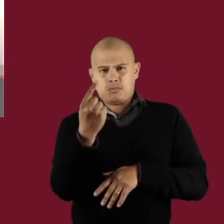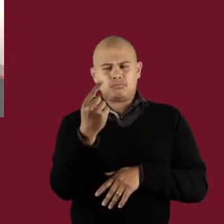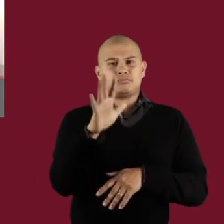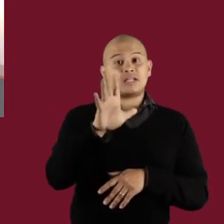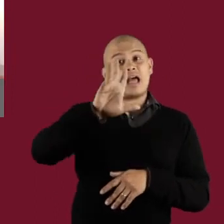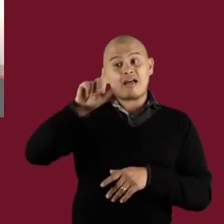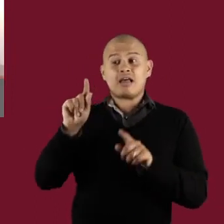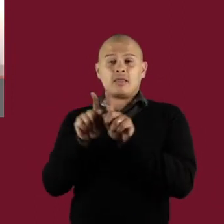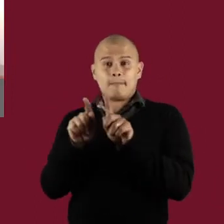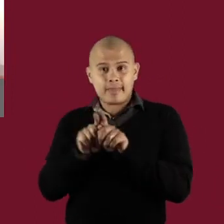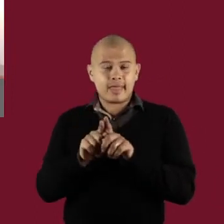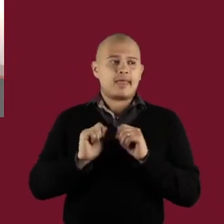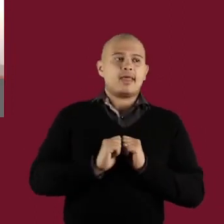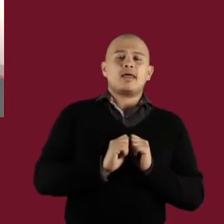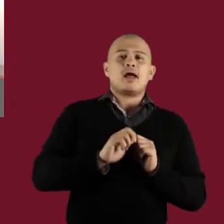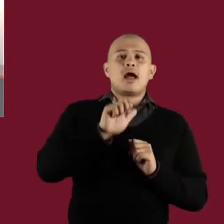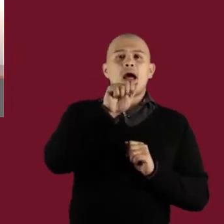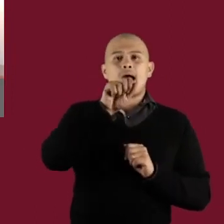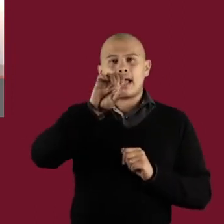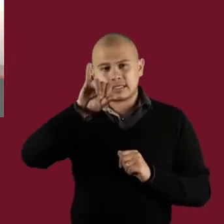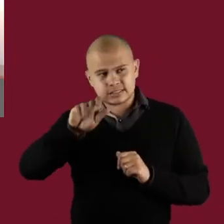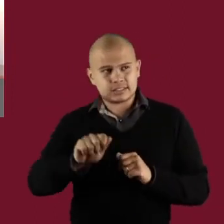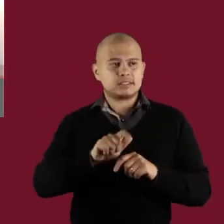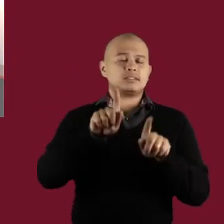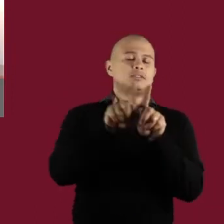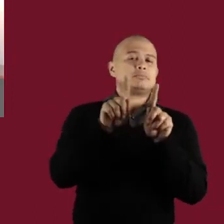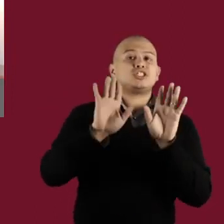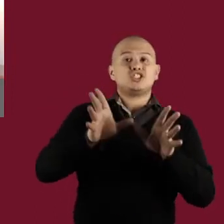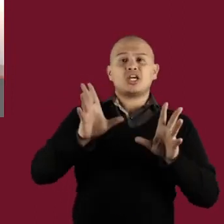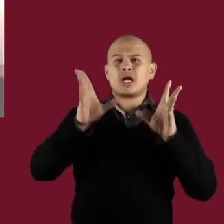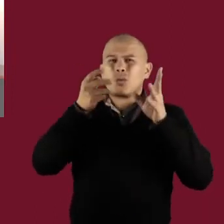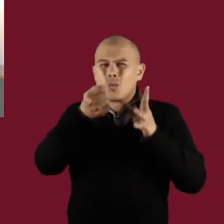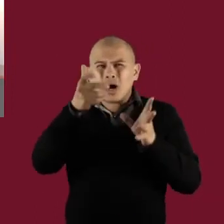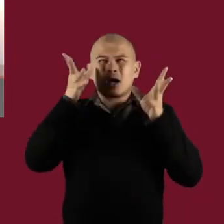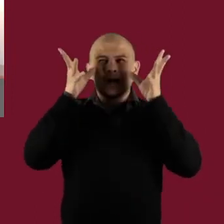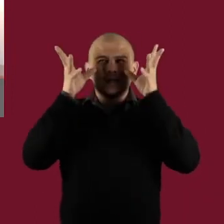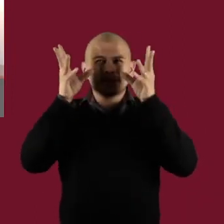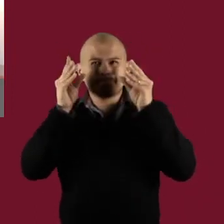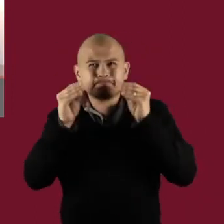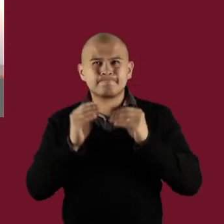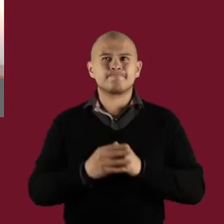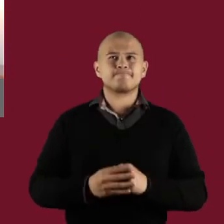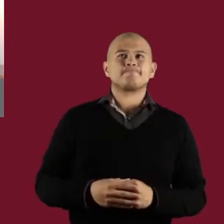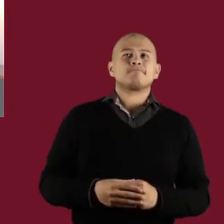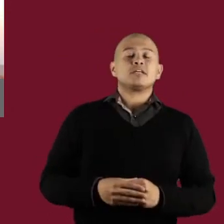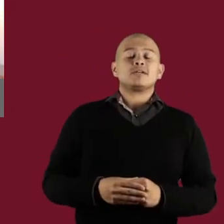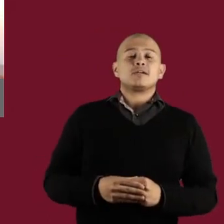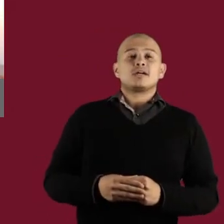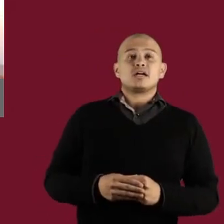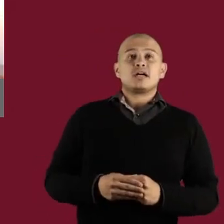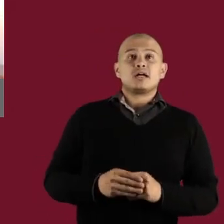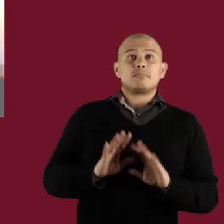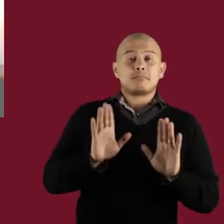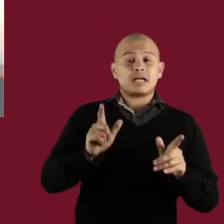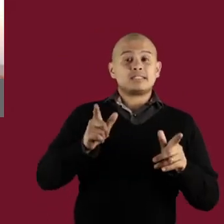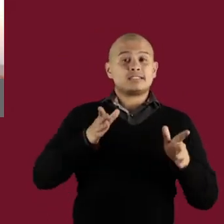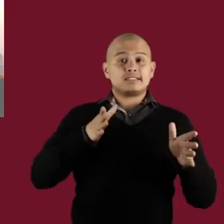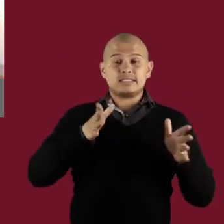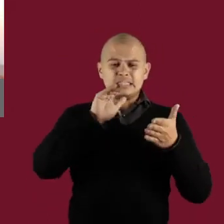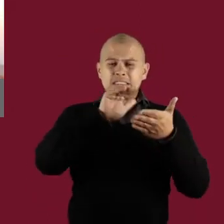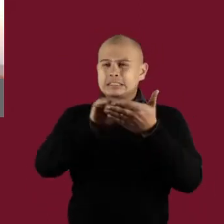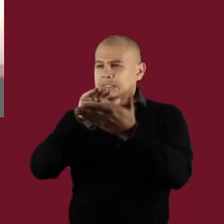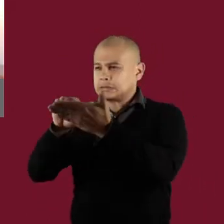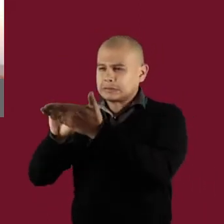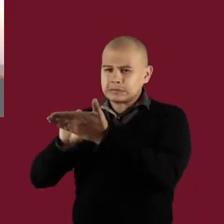a Ásia já está na noite, entrando pela noite, mas o que acontece é que esses escritórios todos, ou